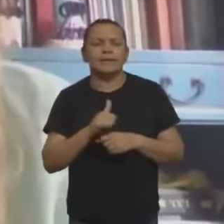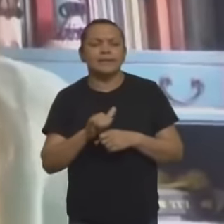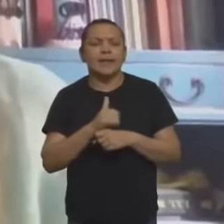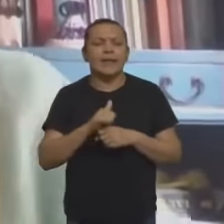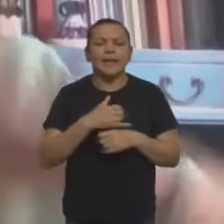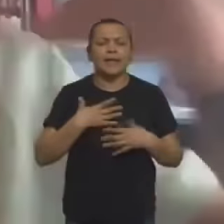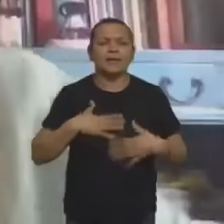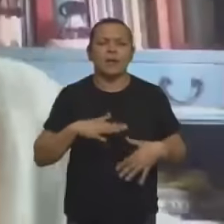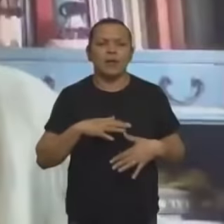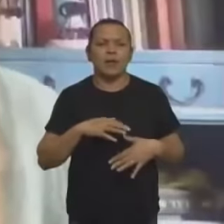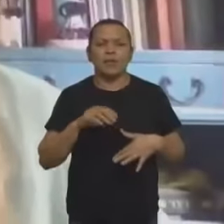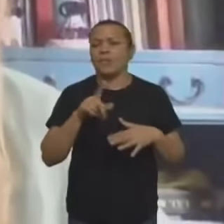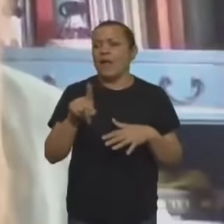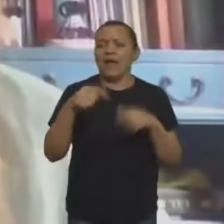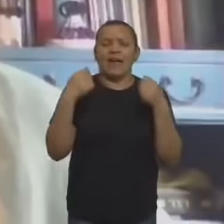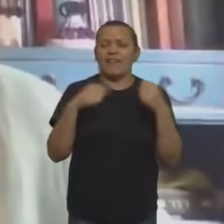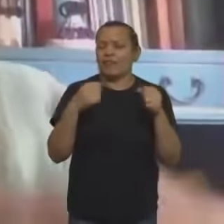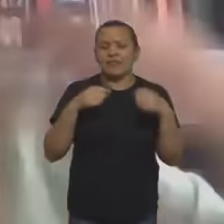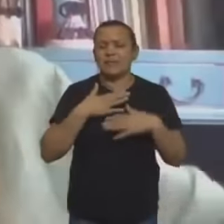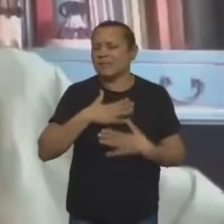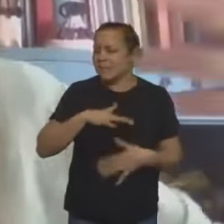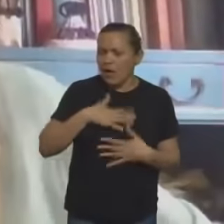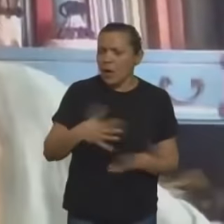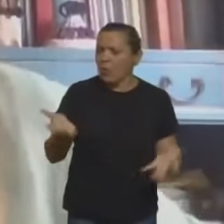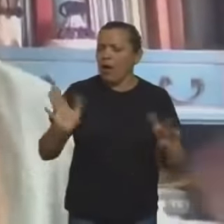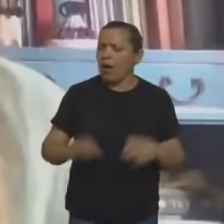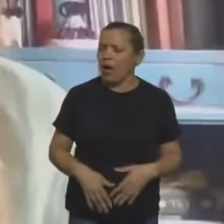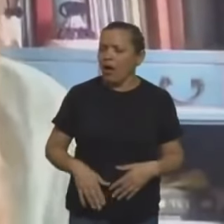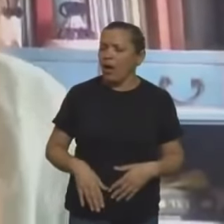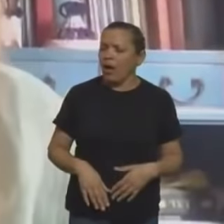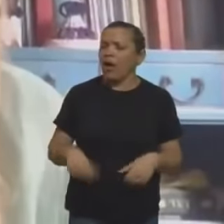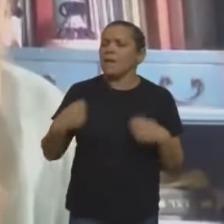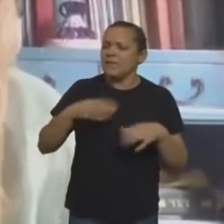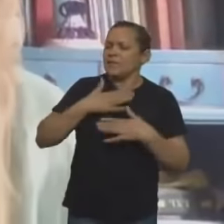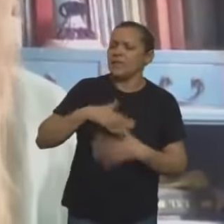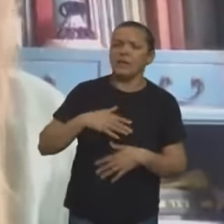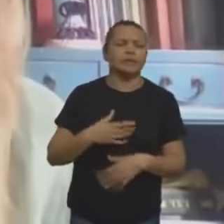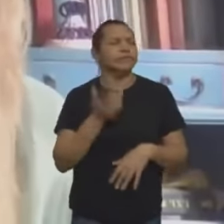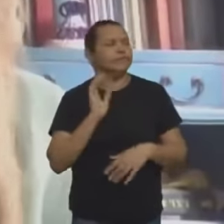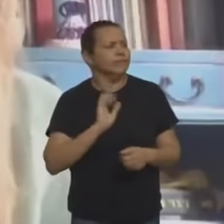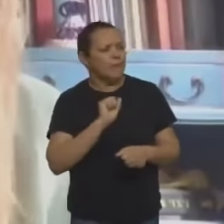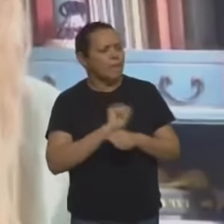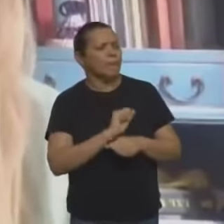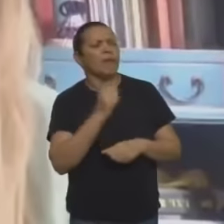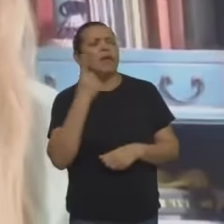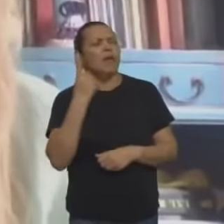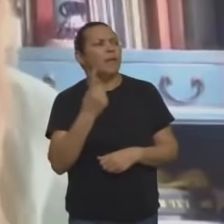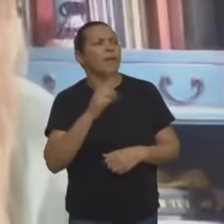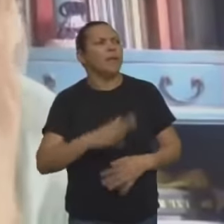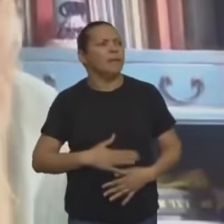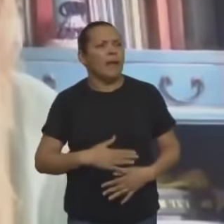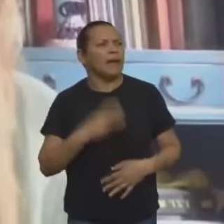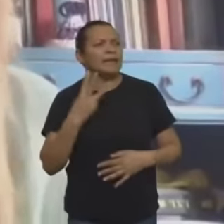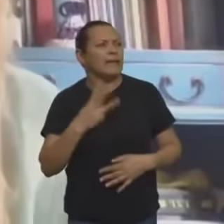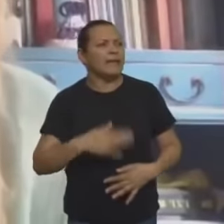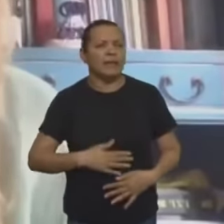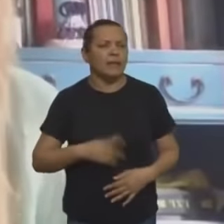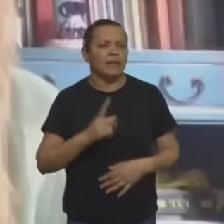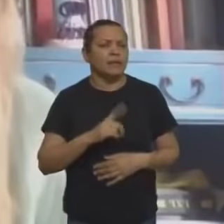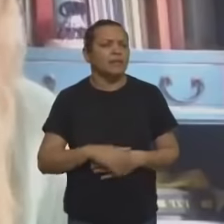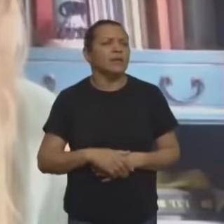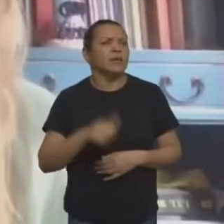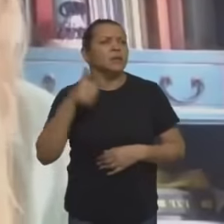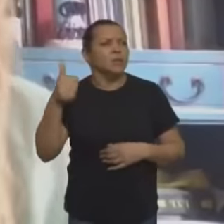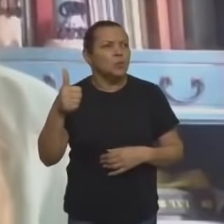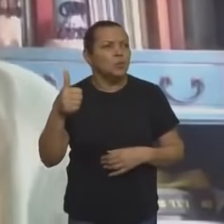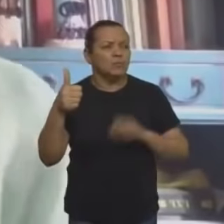não é só de, você precisa se acalmar, mas como? Então, ele vai dizer, 1, pare, 2, põe a mão na barriga, 3, ele vai dando um